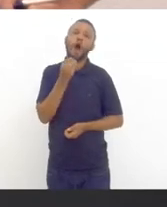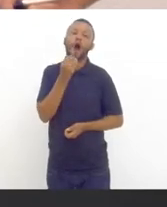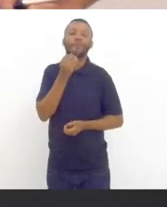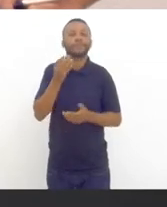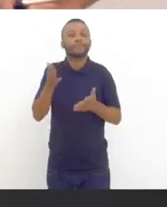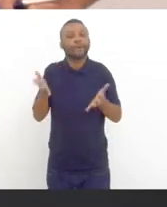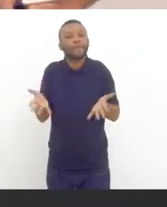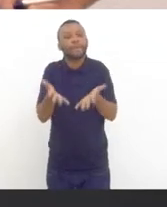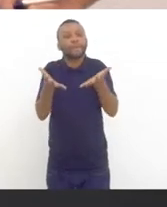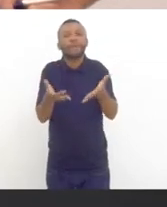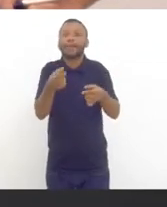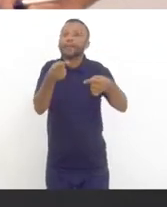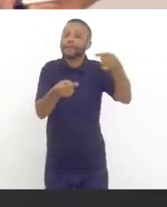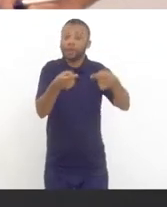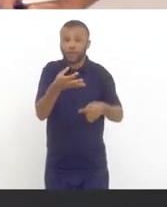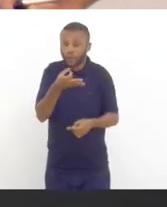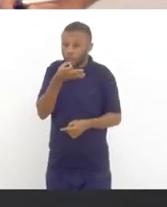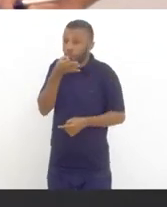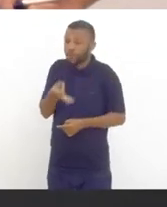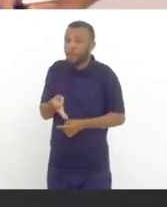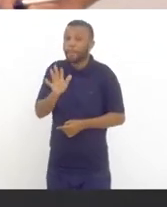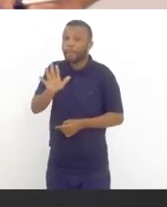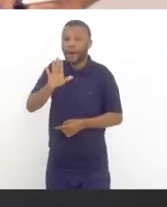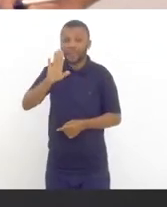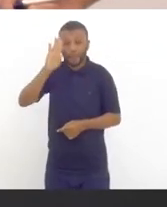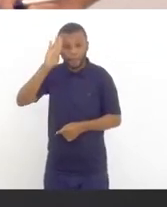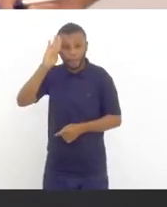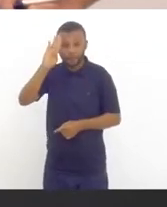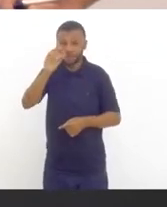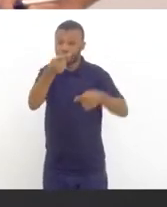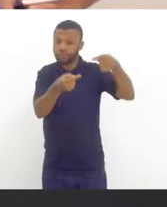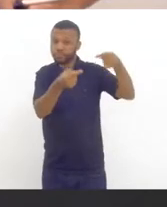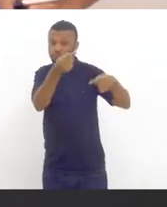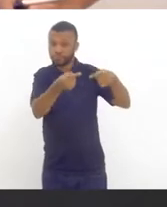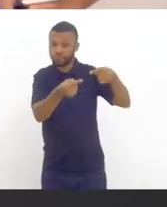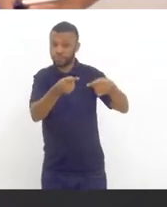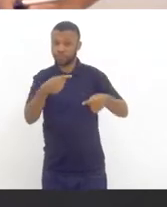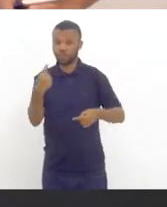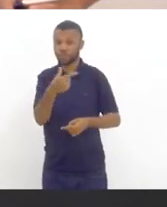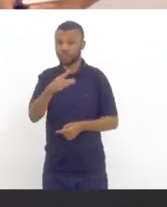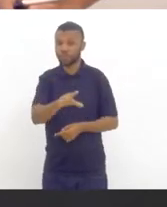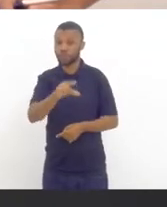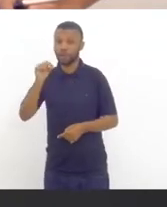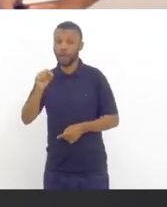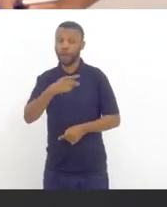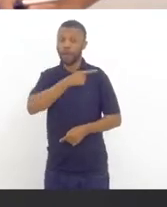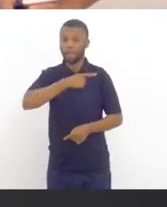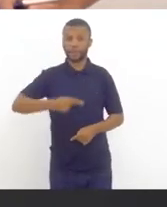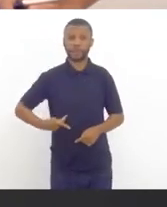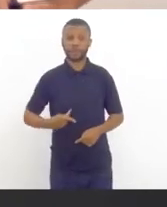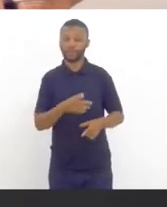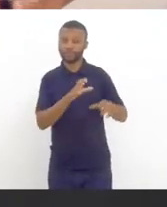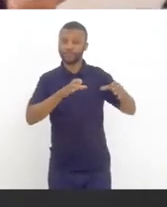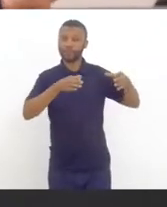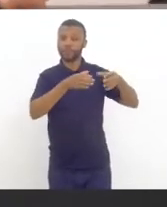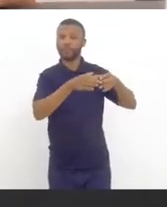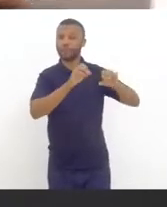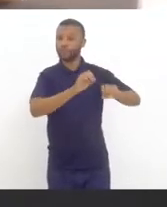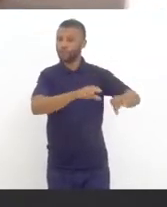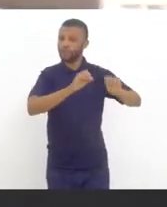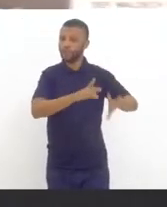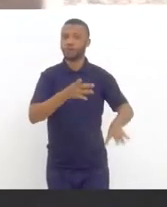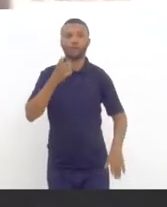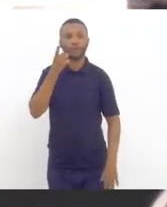esse debate, eu tenho minha opinião, mas quem vai promover esse debate, como aqui a gente decidiu, é a presidência do deputado Flávio